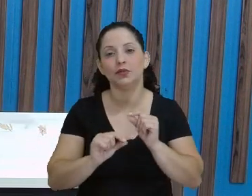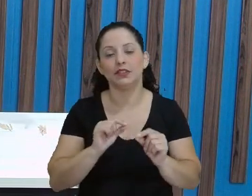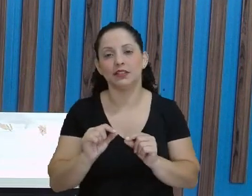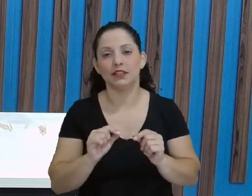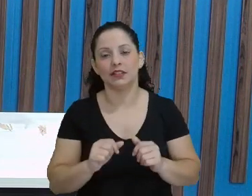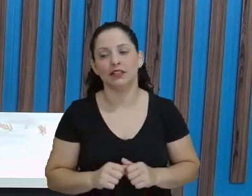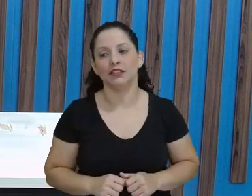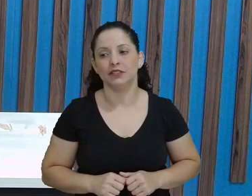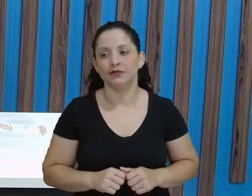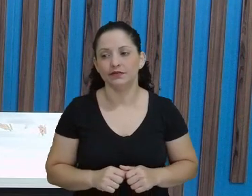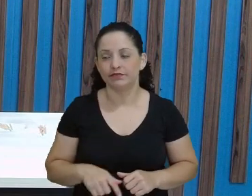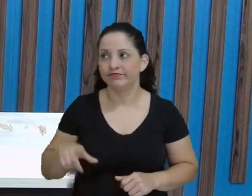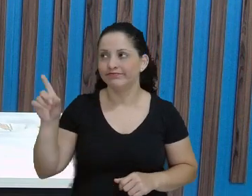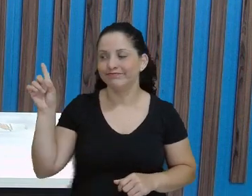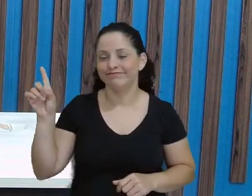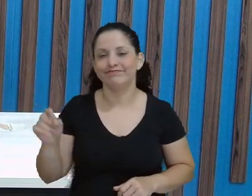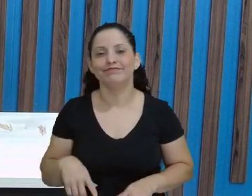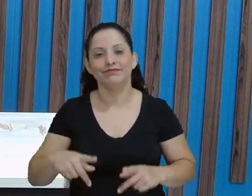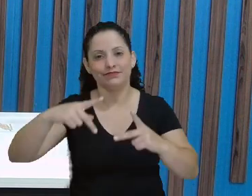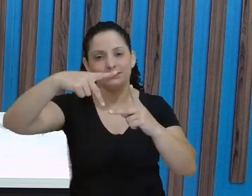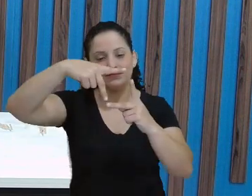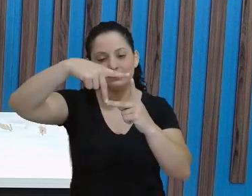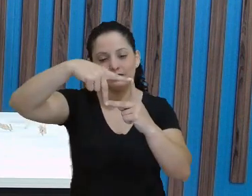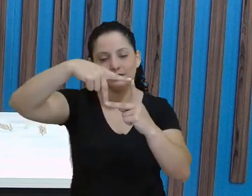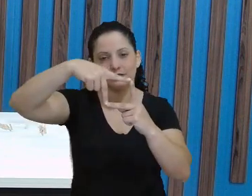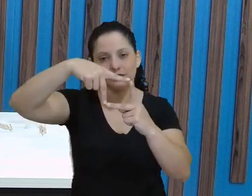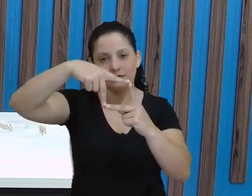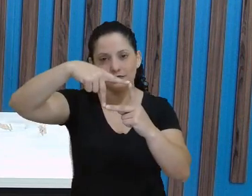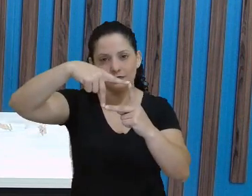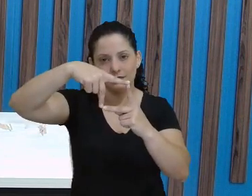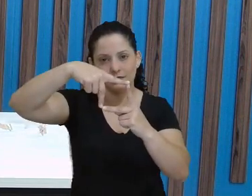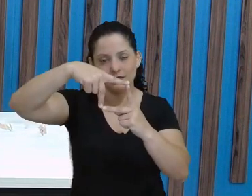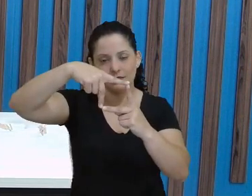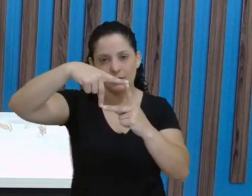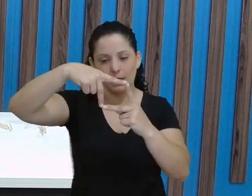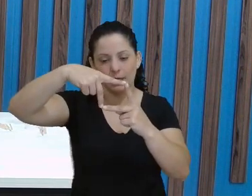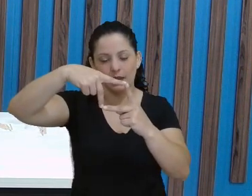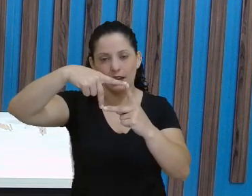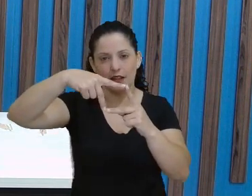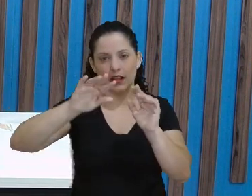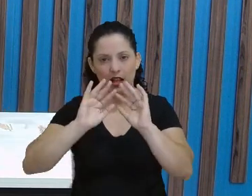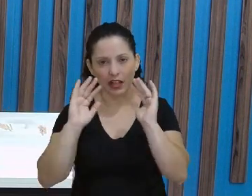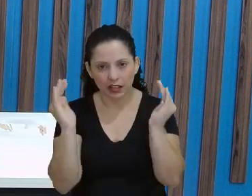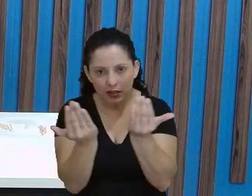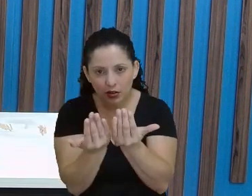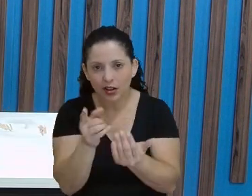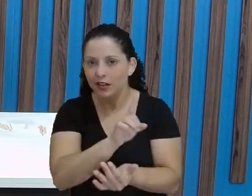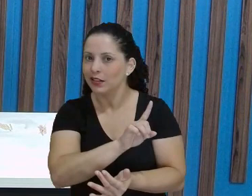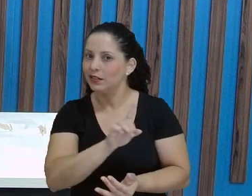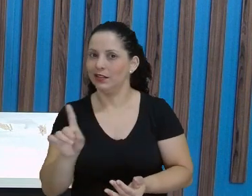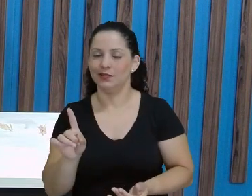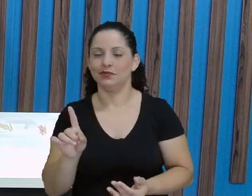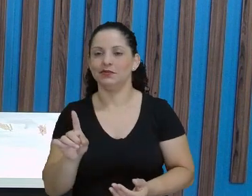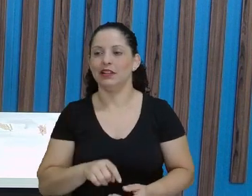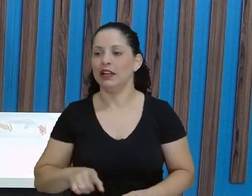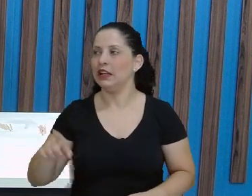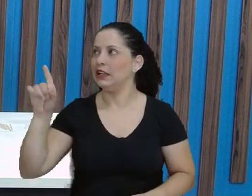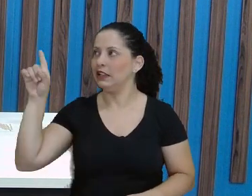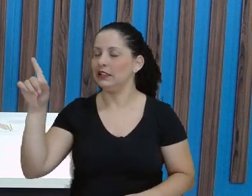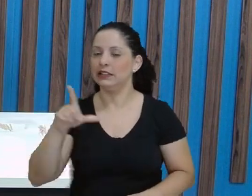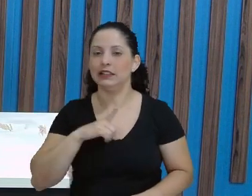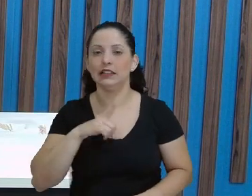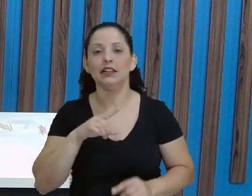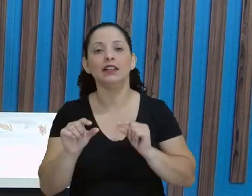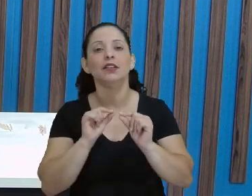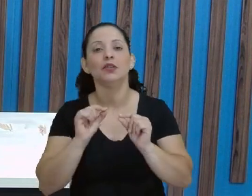para não correr. Eu tenho o cubo, que tem um corpo não redondo. Por quê? Porque a gente tem aqui